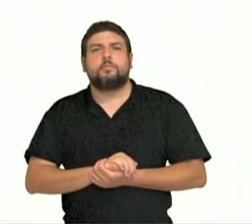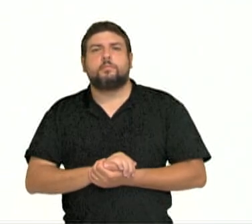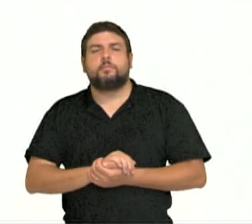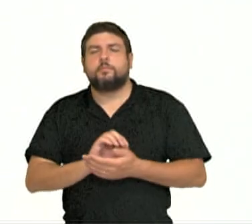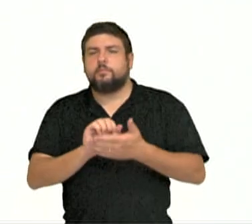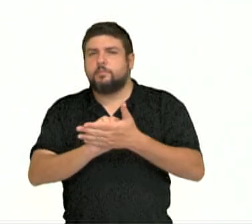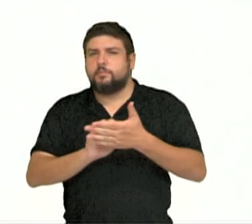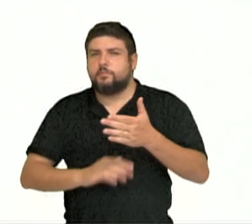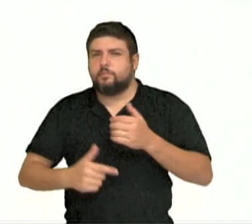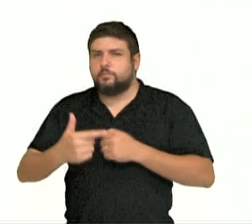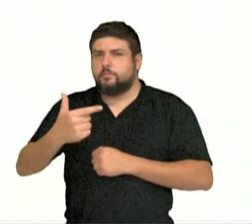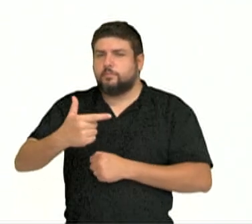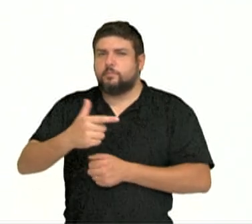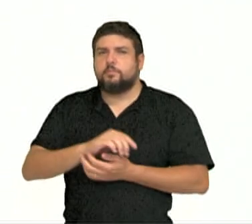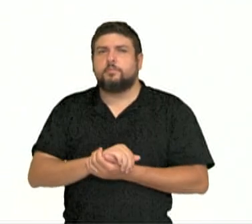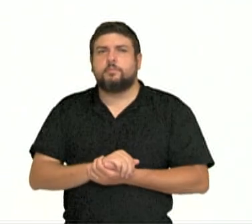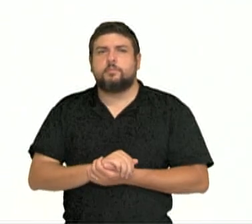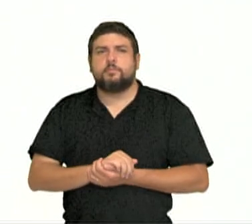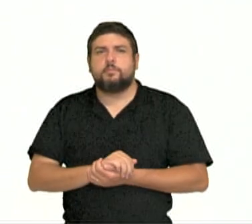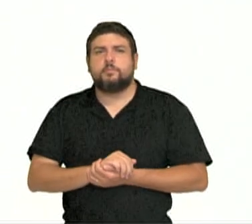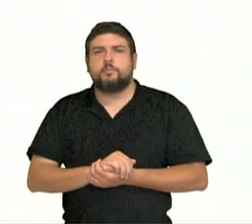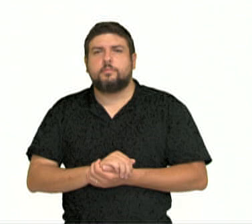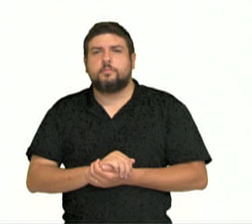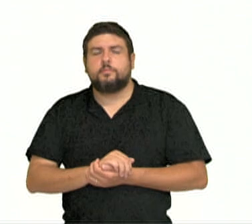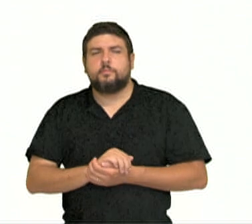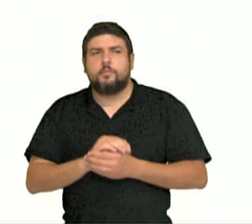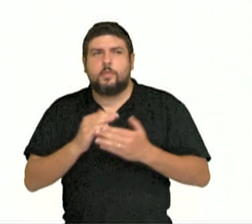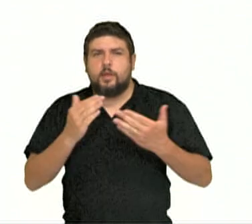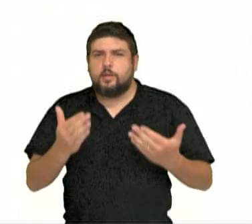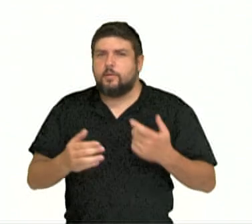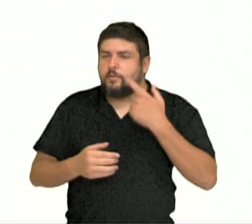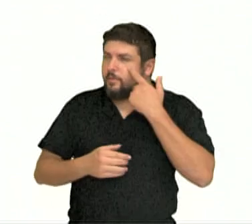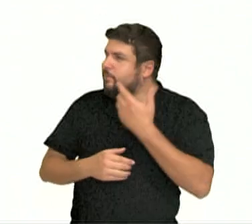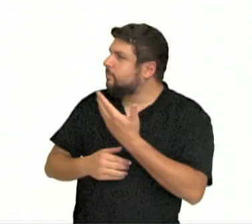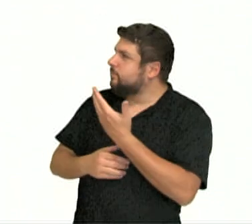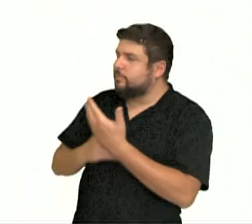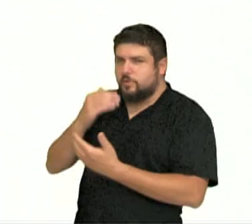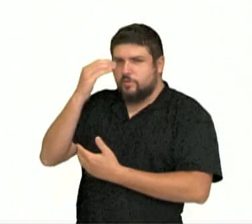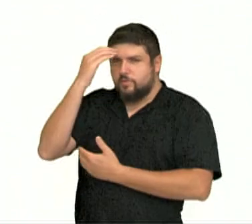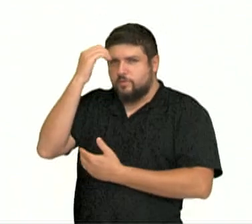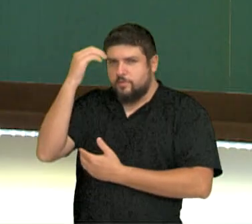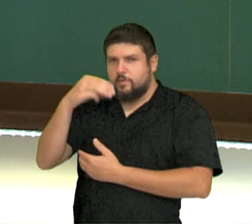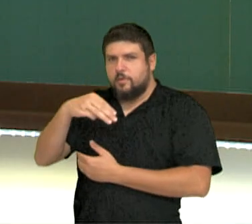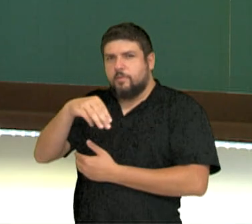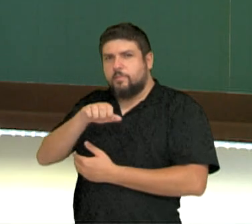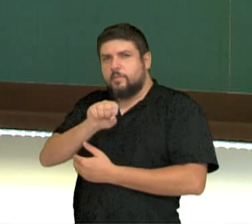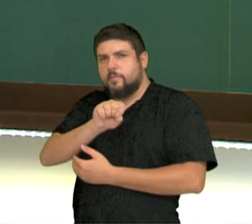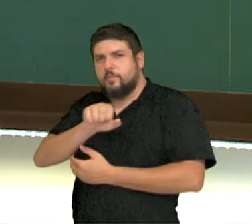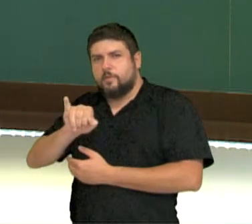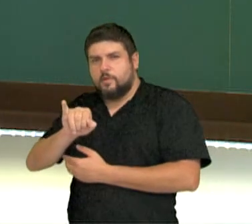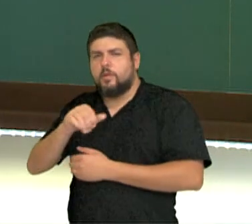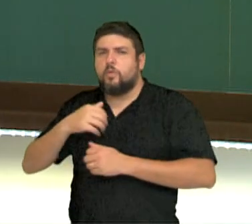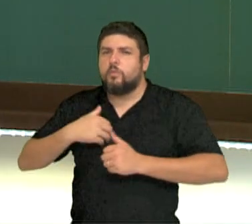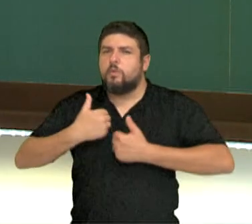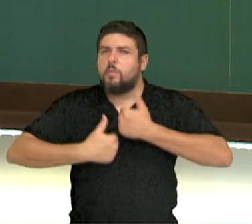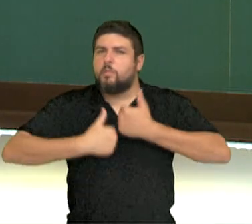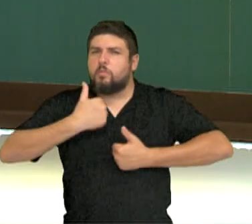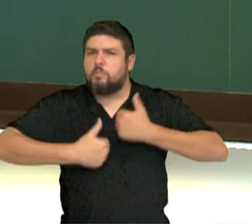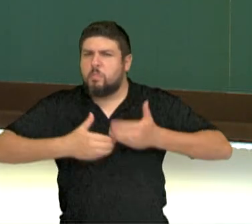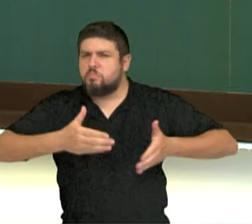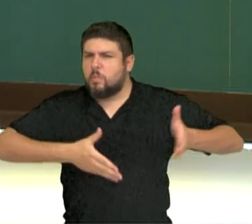Atividade 2. Então, nós temos aqui o Lionel Messi. E ele é um futebolista, né? Jogador de